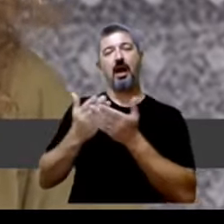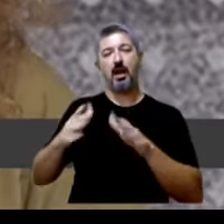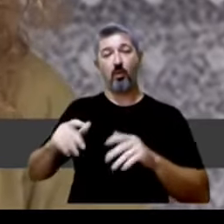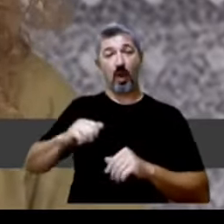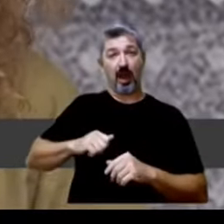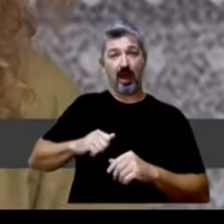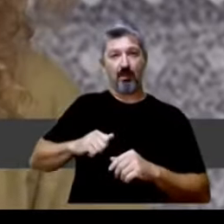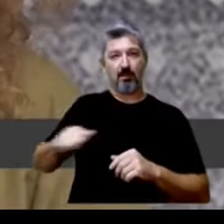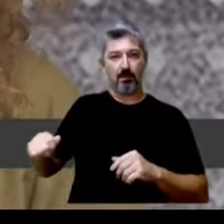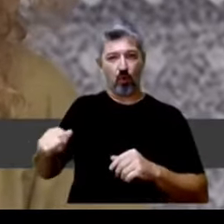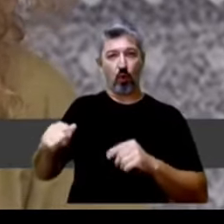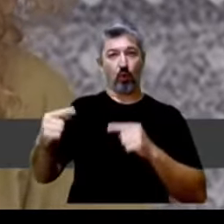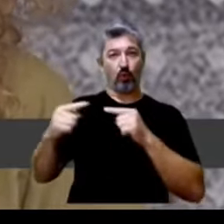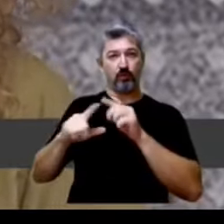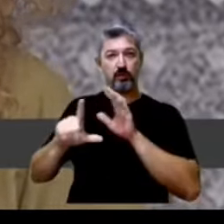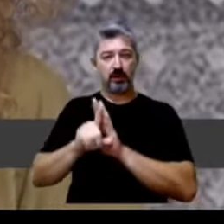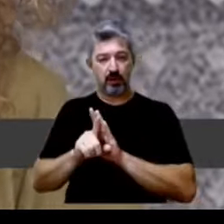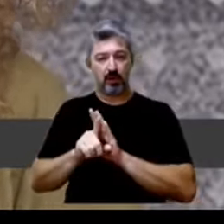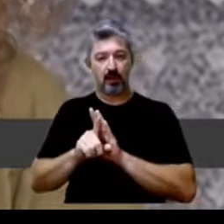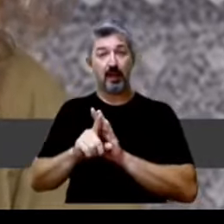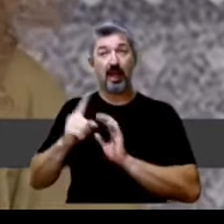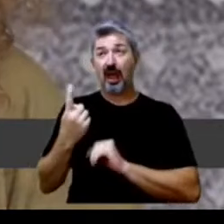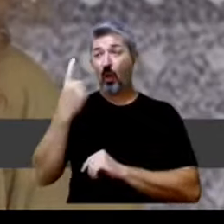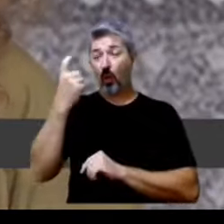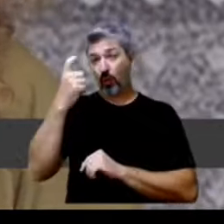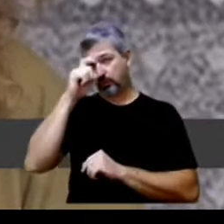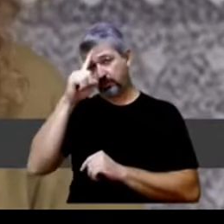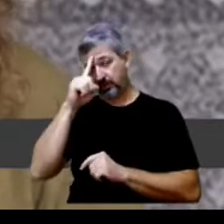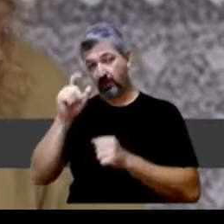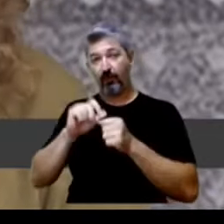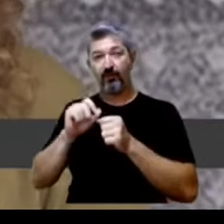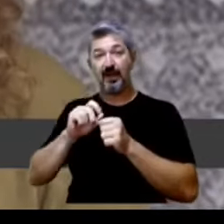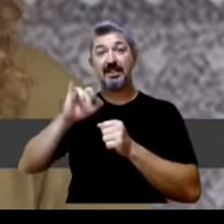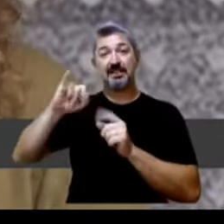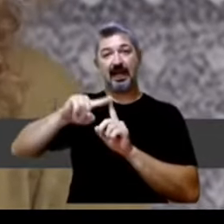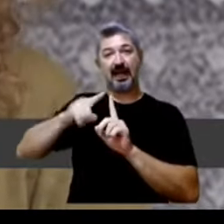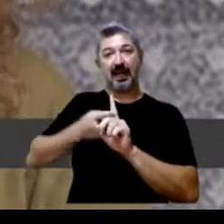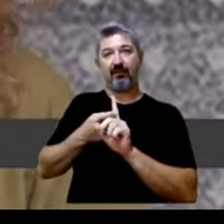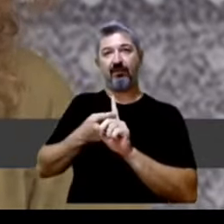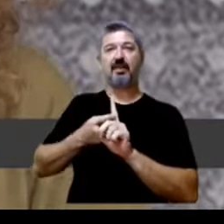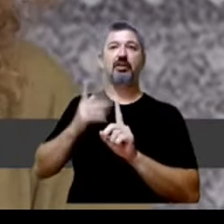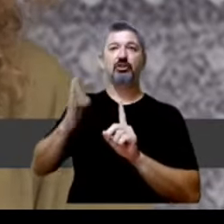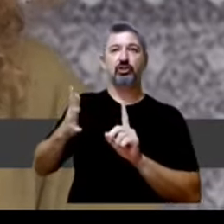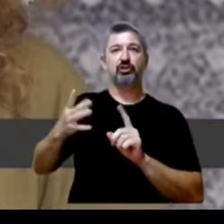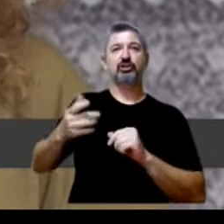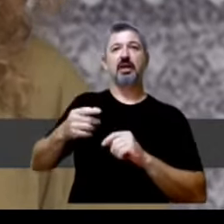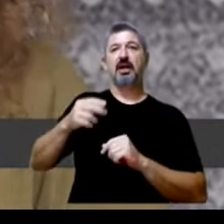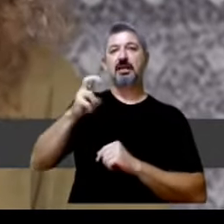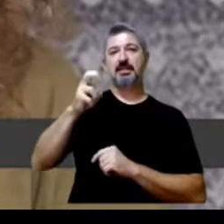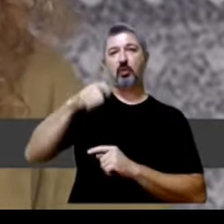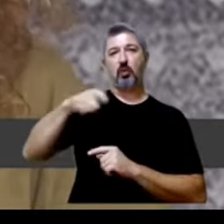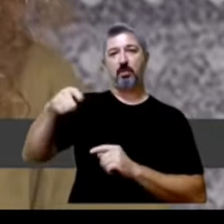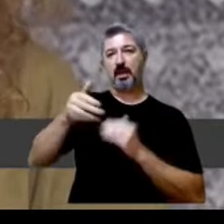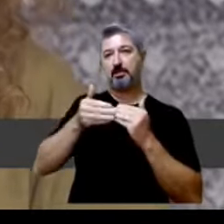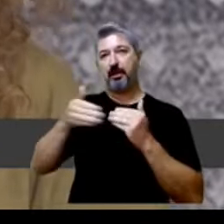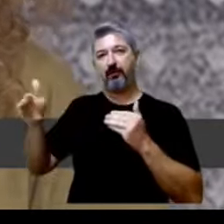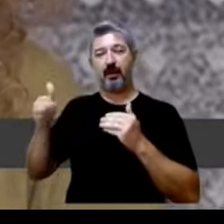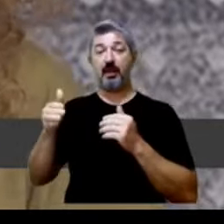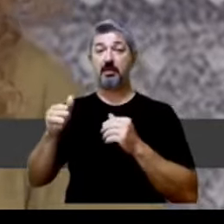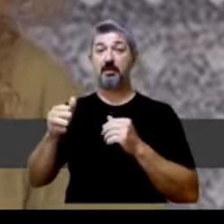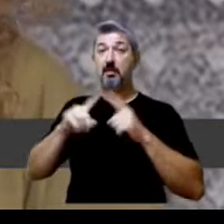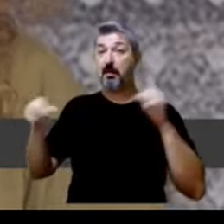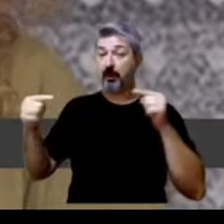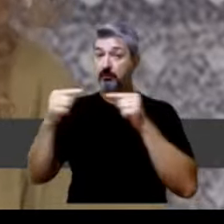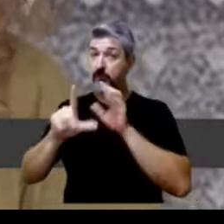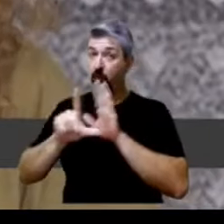rede que fazia o procedimento no caso de gestações avançadas, nas situações previstas em lei. Segundo organizações que